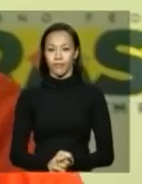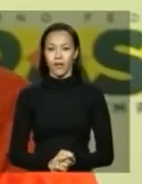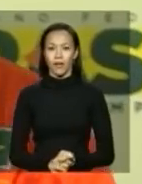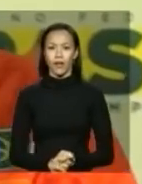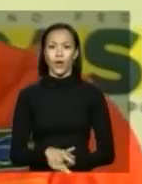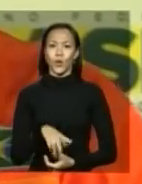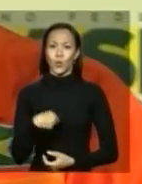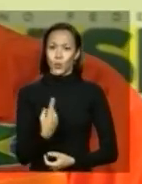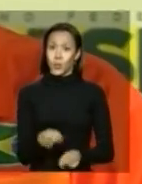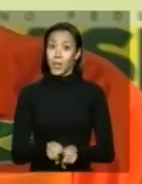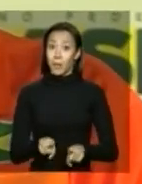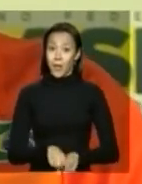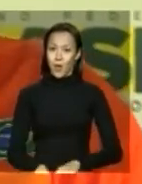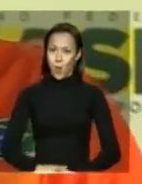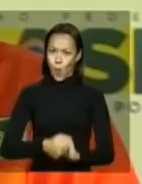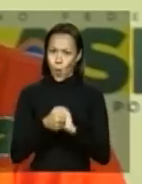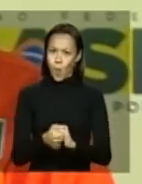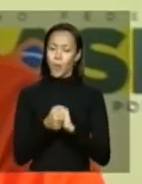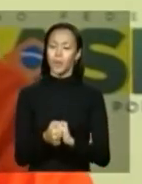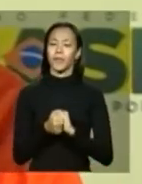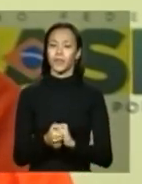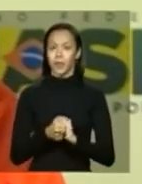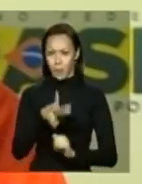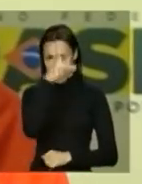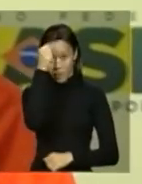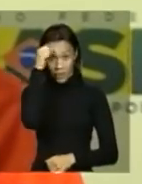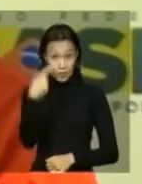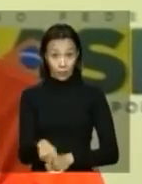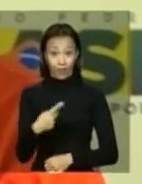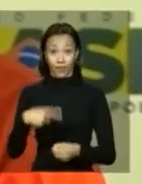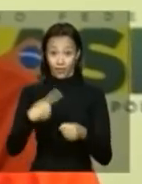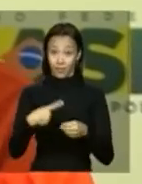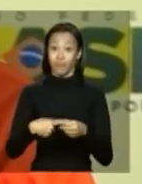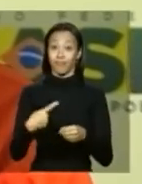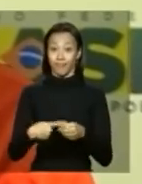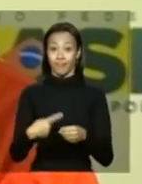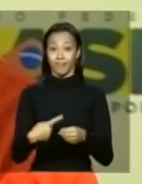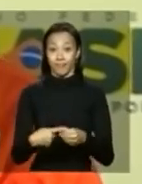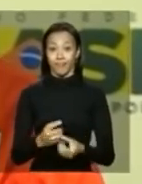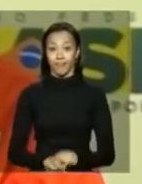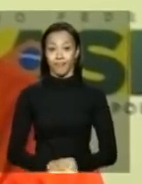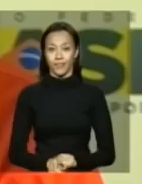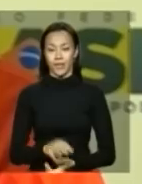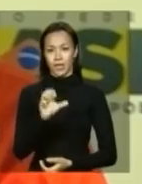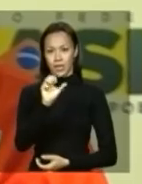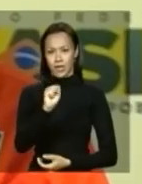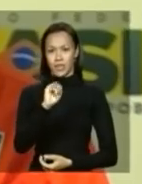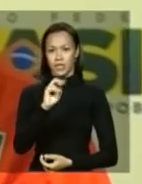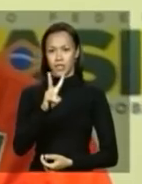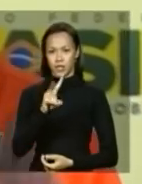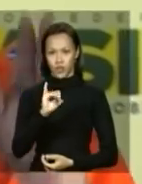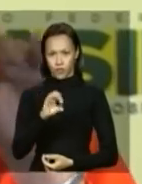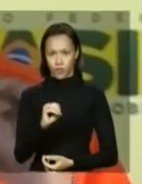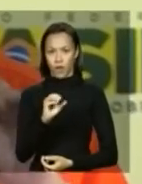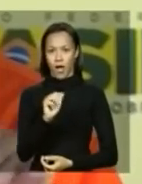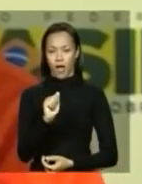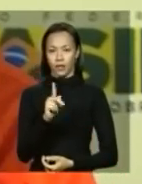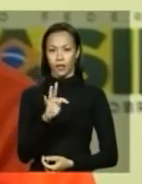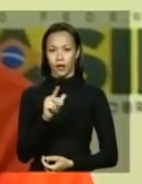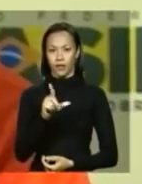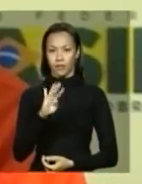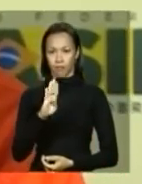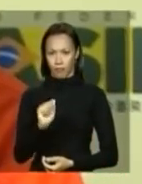O nosso prefeito aqui de Maragogipe, Silvio Ataliba.